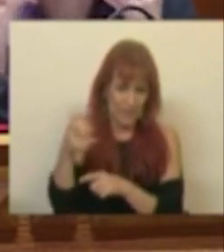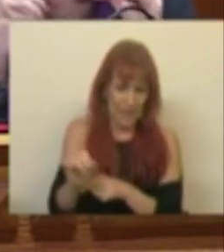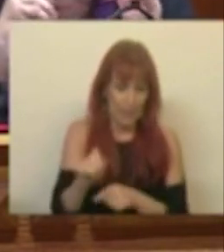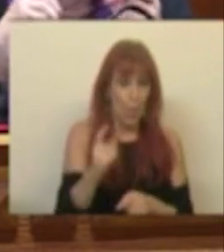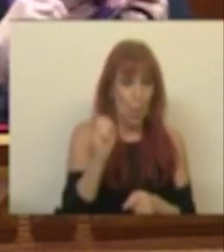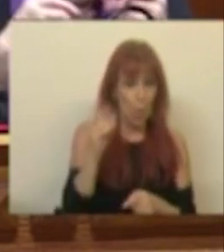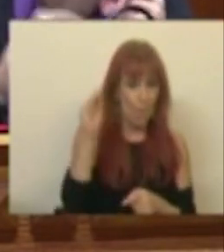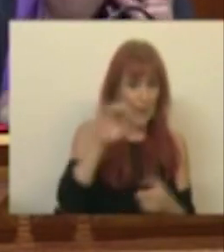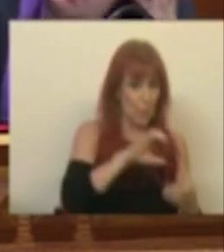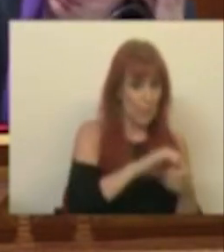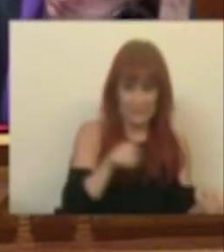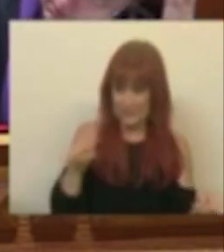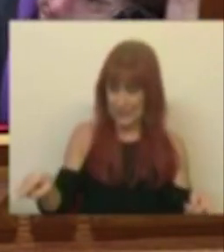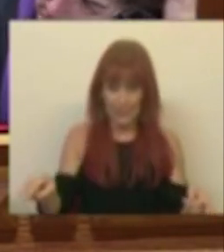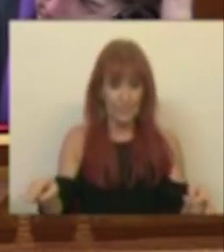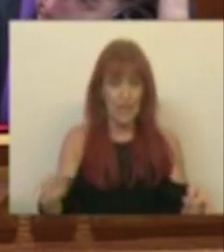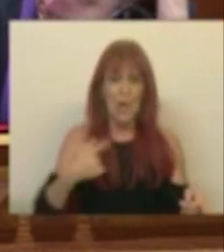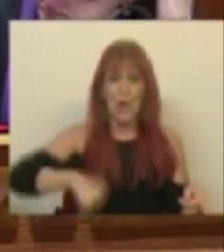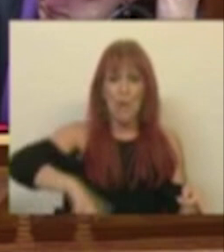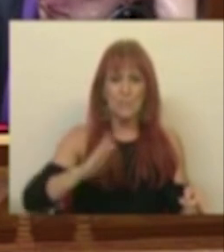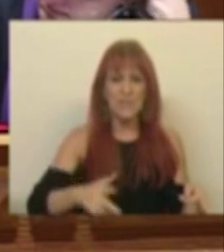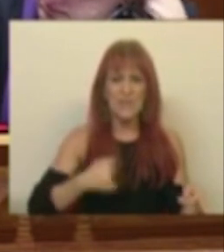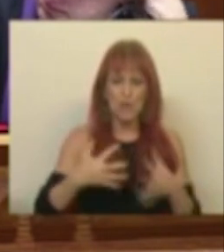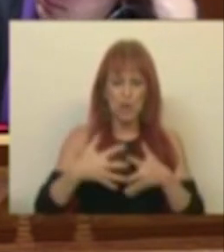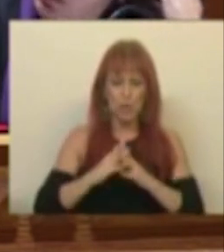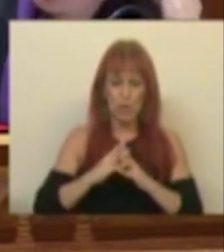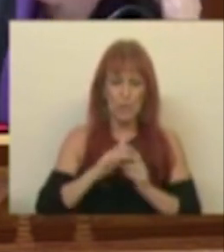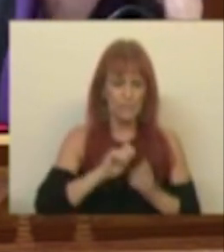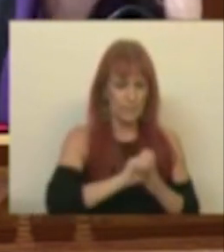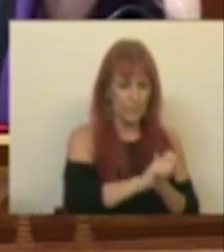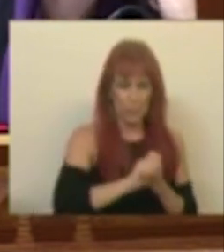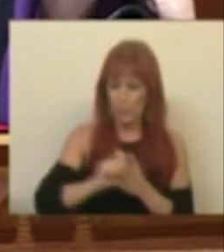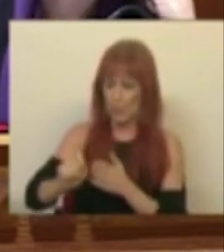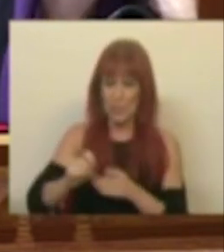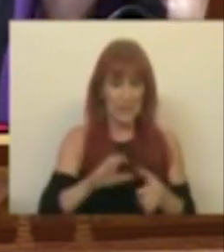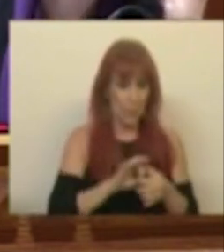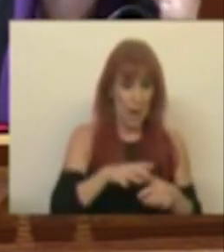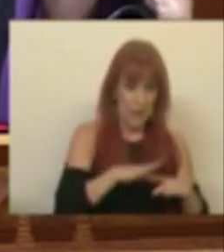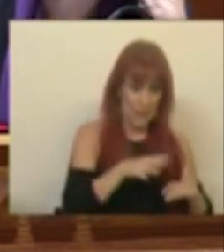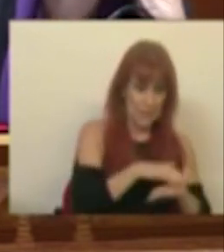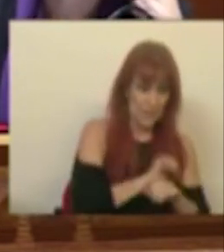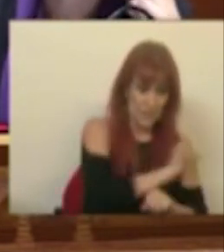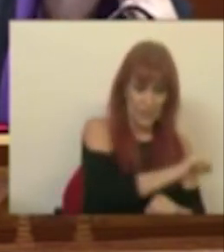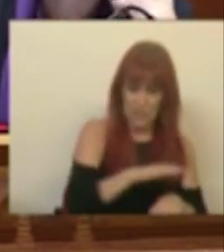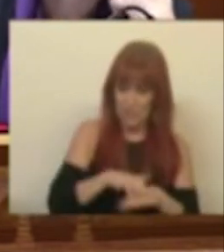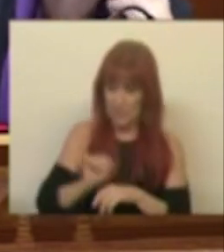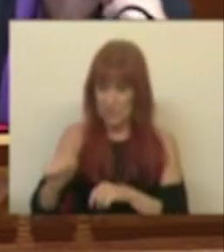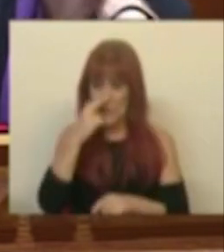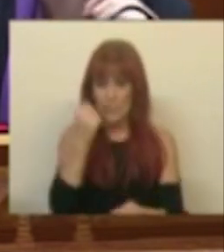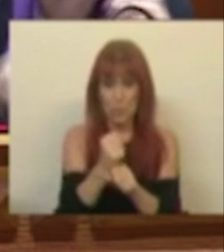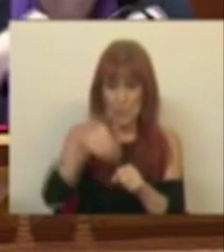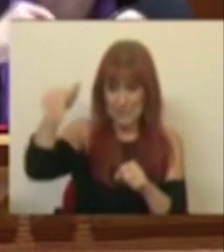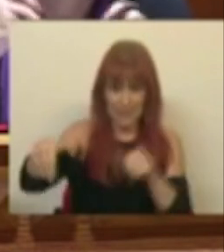da Caixa Geral de Depósitos, nós temos que ter uma estrutura remuneratória da respectiva administração e dos respectivos